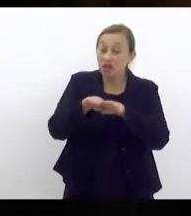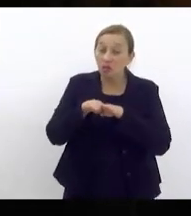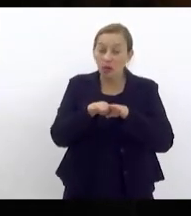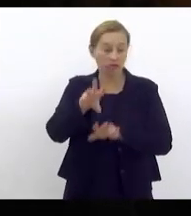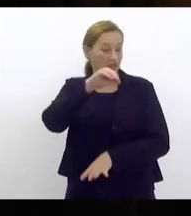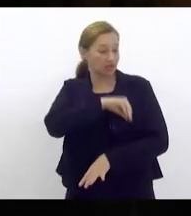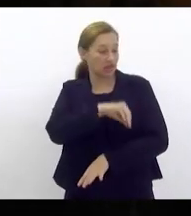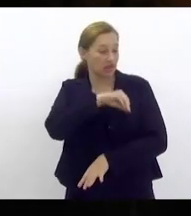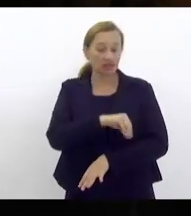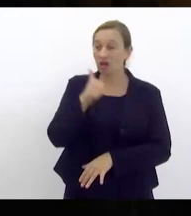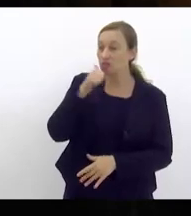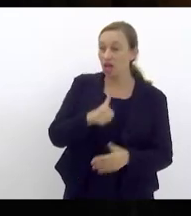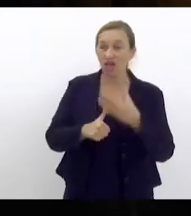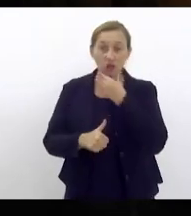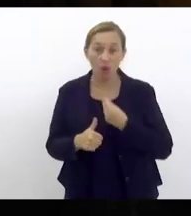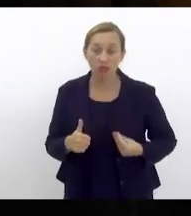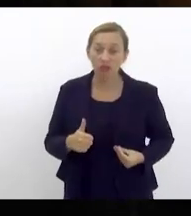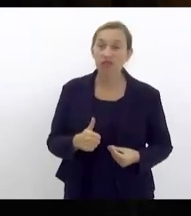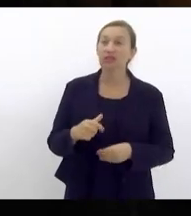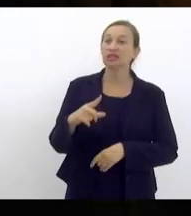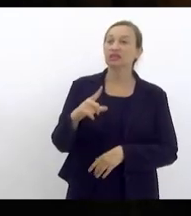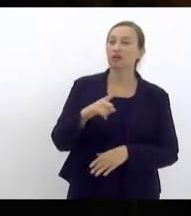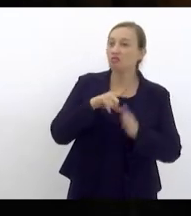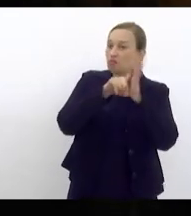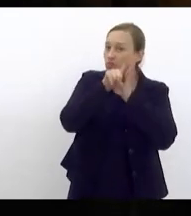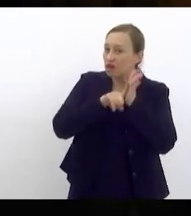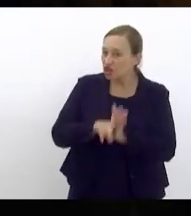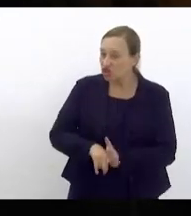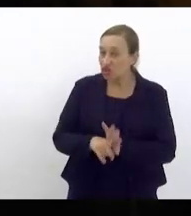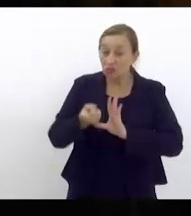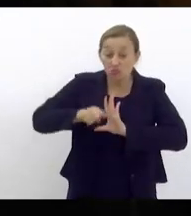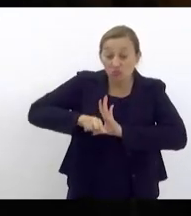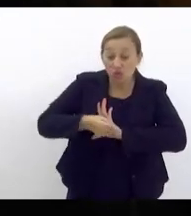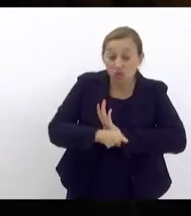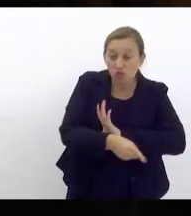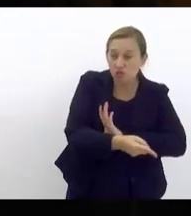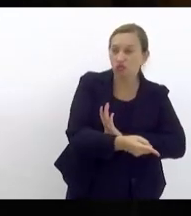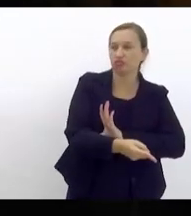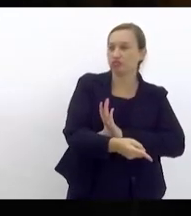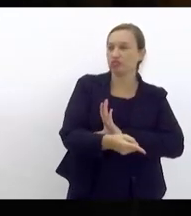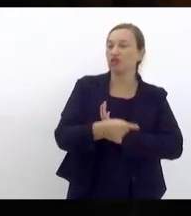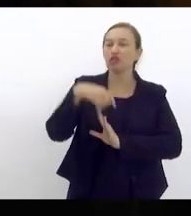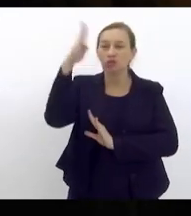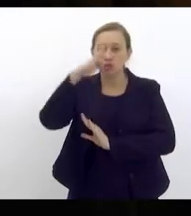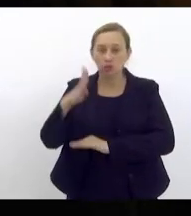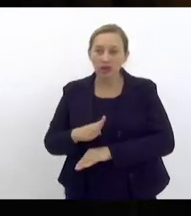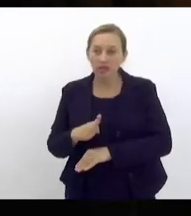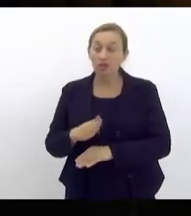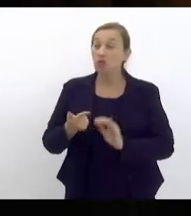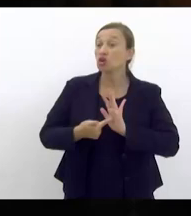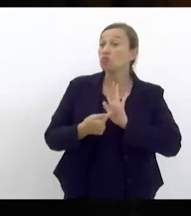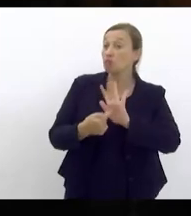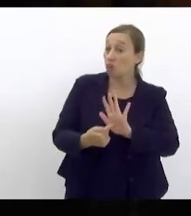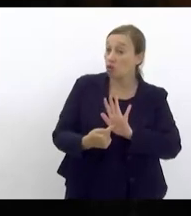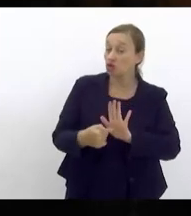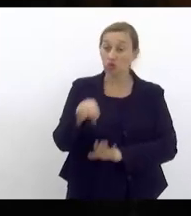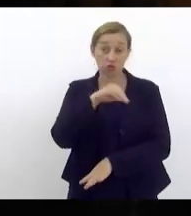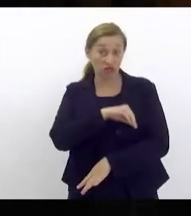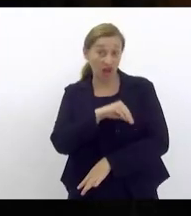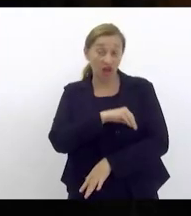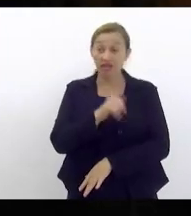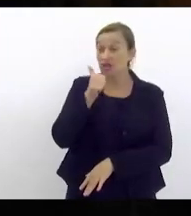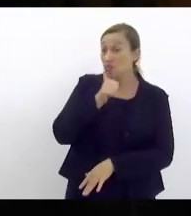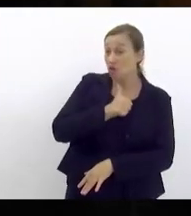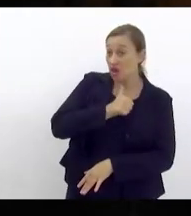salarial entre homens e mulheres a gente tem pesquisas alarmantes no Brasil que mostram que o salário de